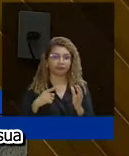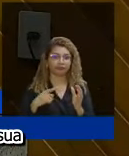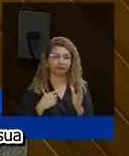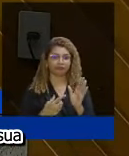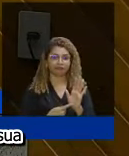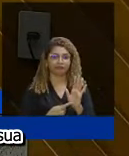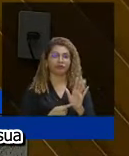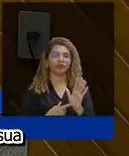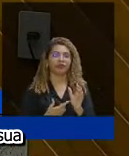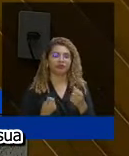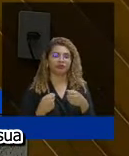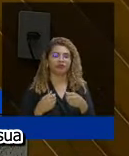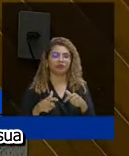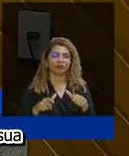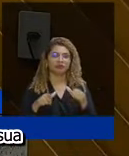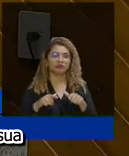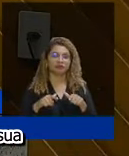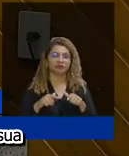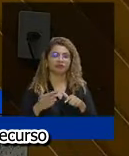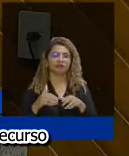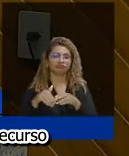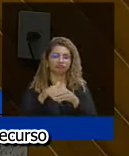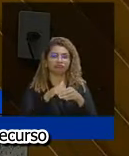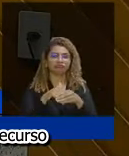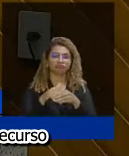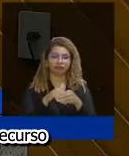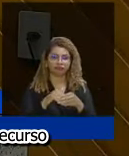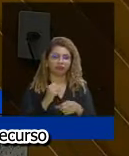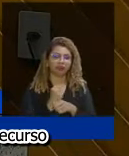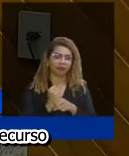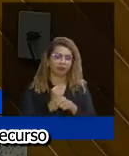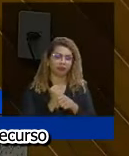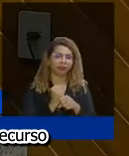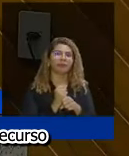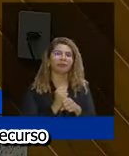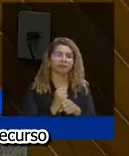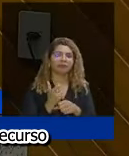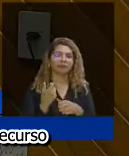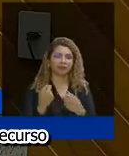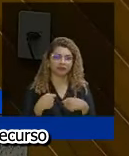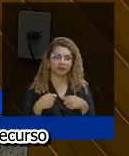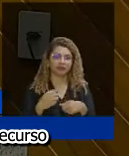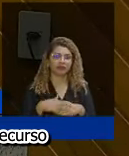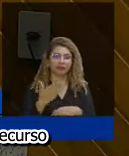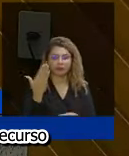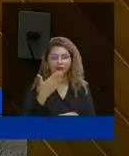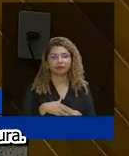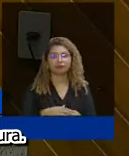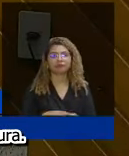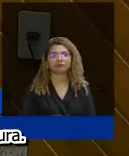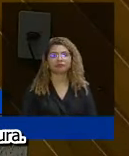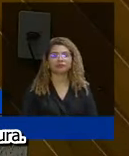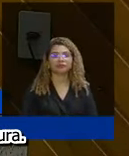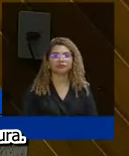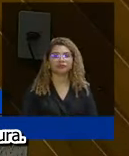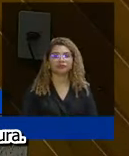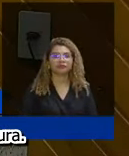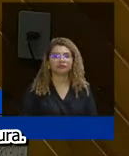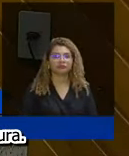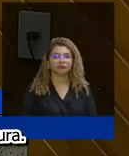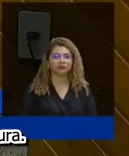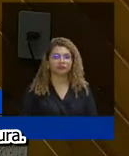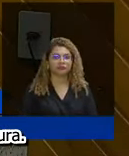quitação eleitoral, que autorizaria a sua candidatura. As razões requer o provimento do recurso para fins de deferimento